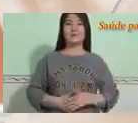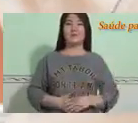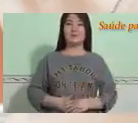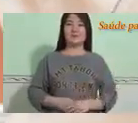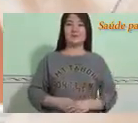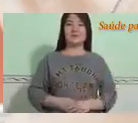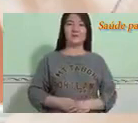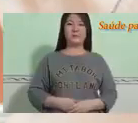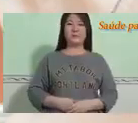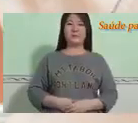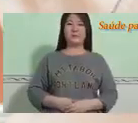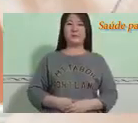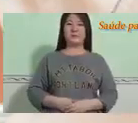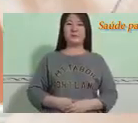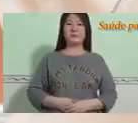procedimento.